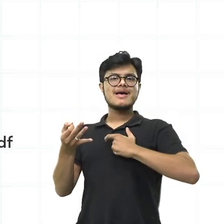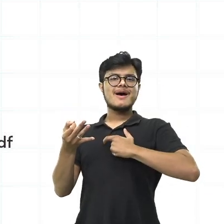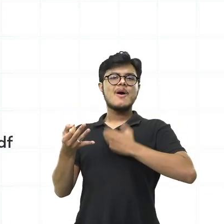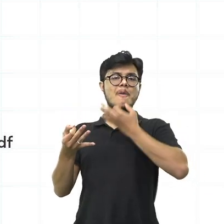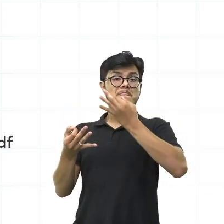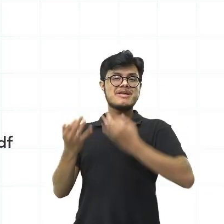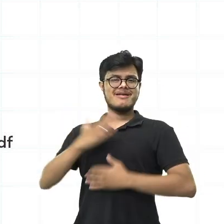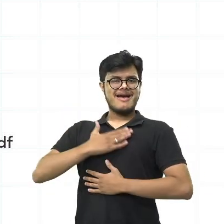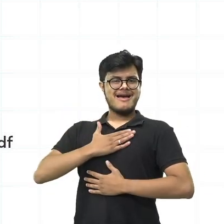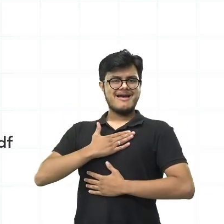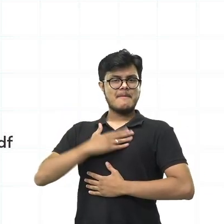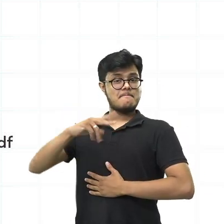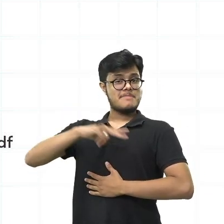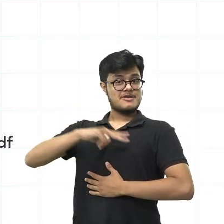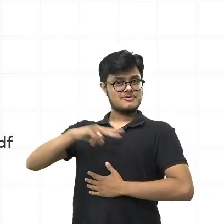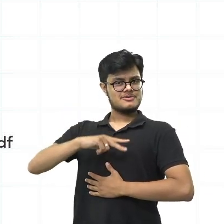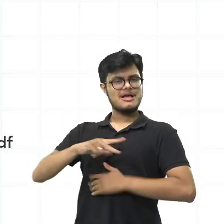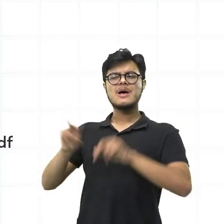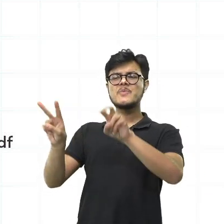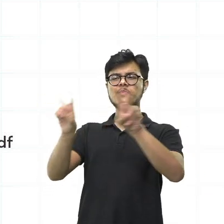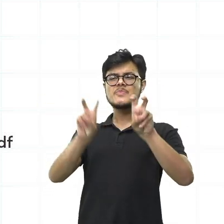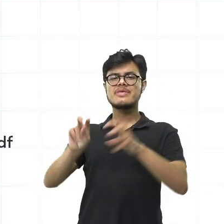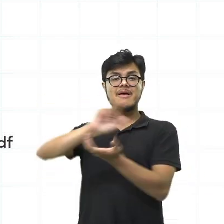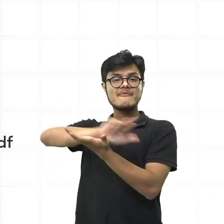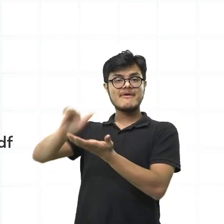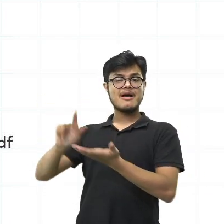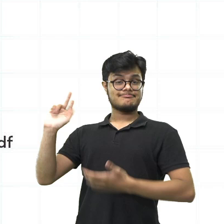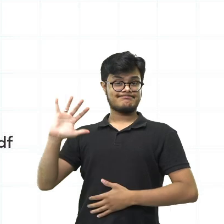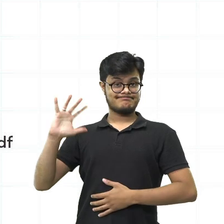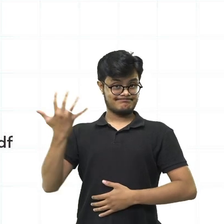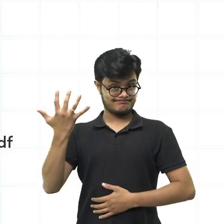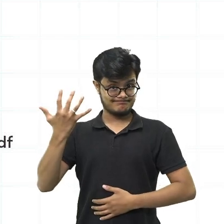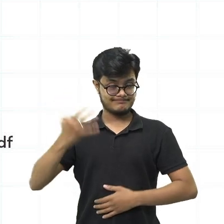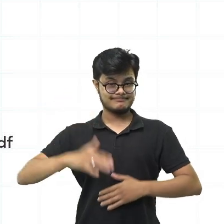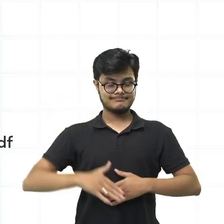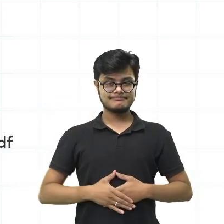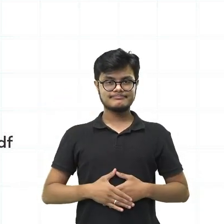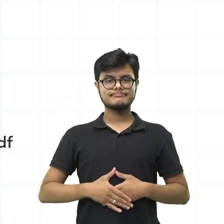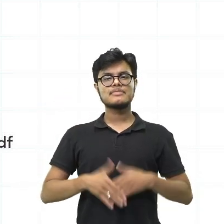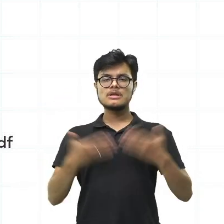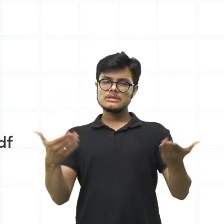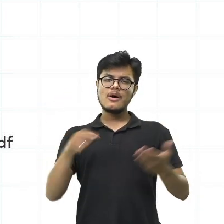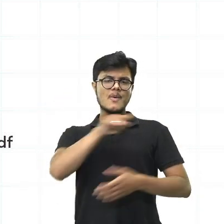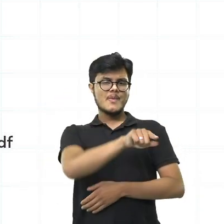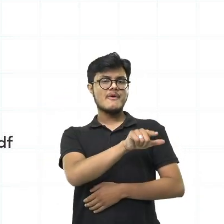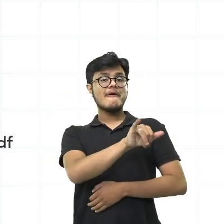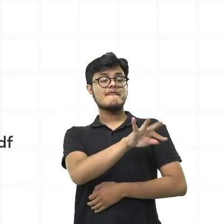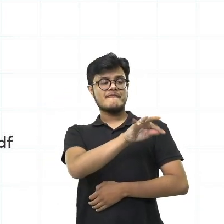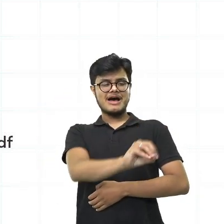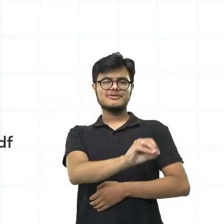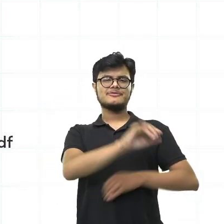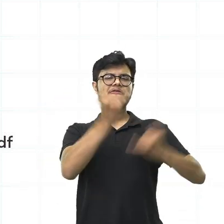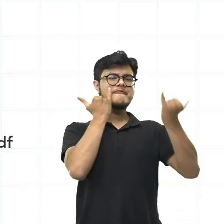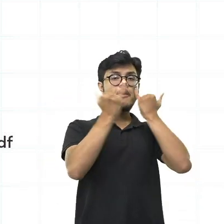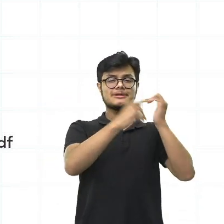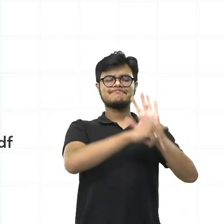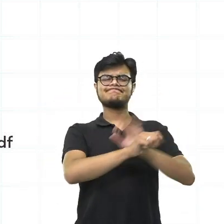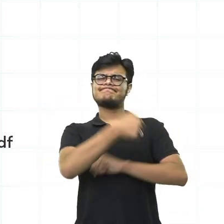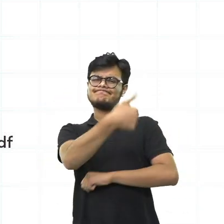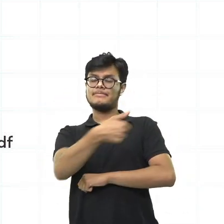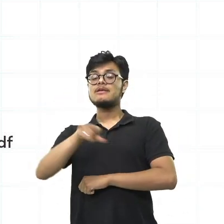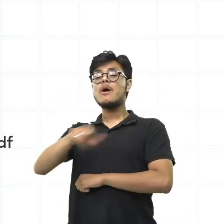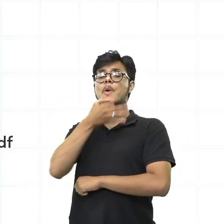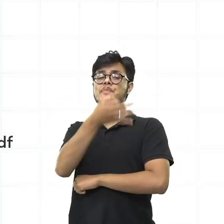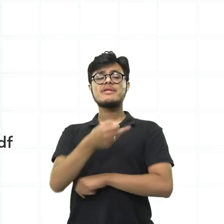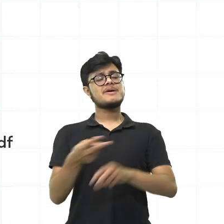esse fato, tá? Então, eu tenho uma opinião, eu tenho um fato e eu emito uma opinião sobre esse fato, ou seja, a forma que